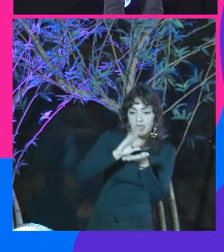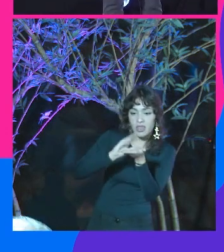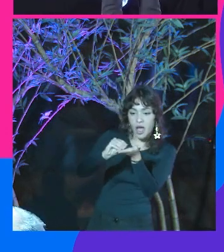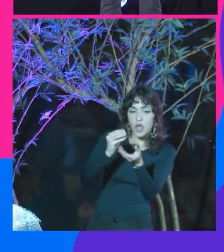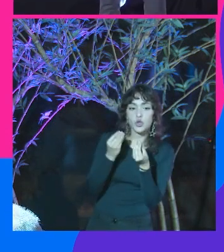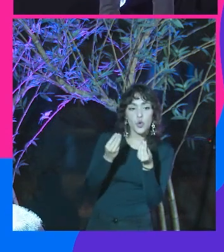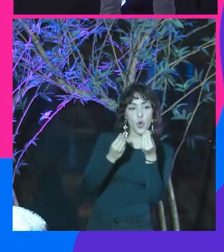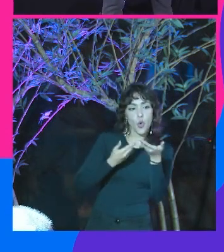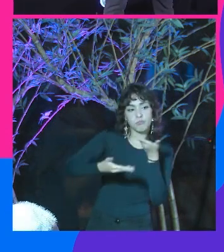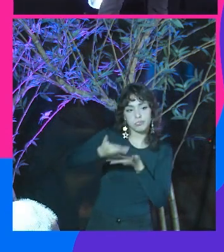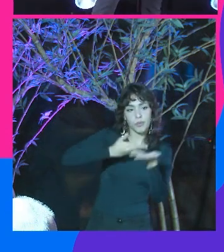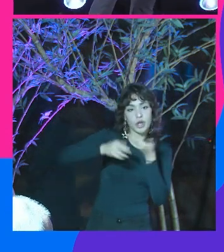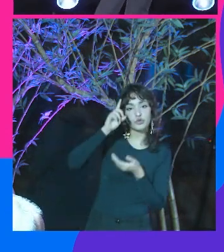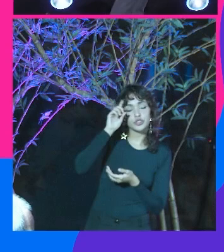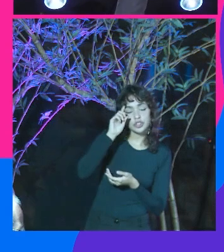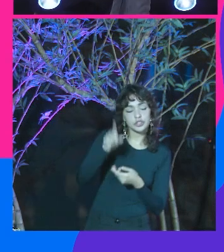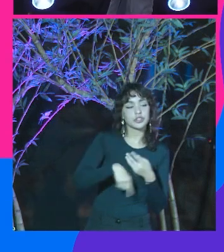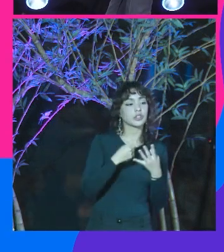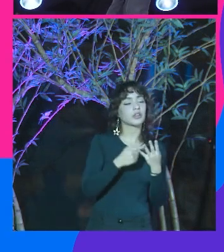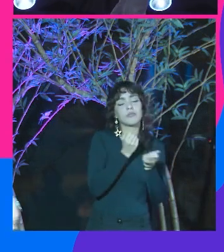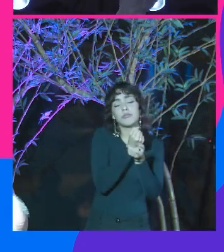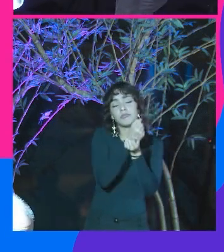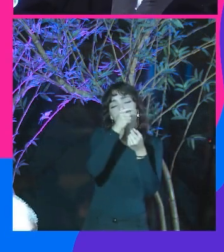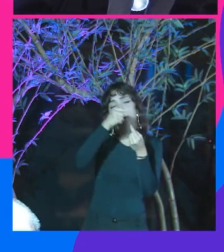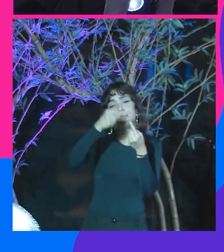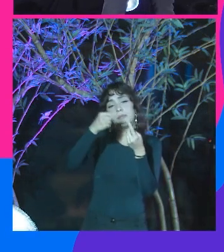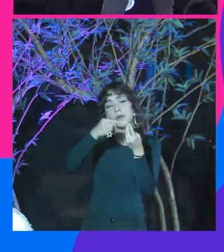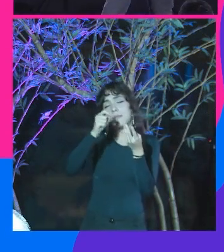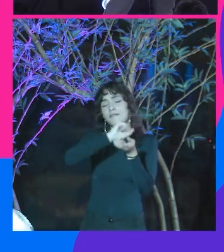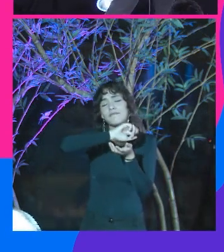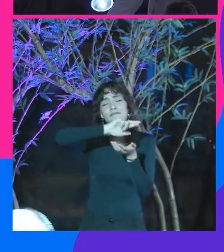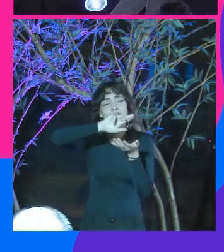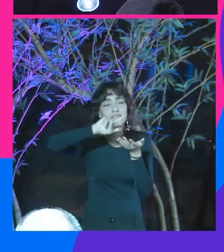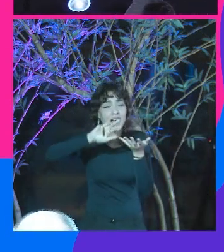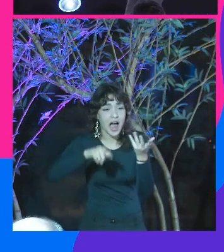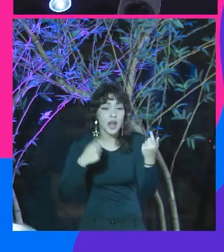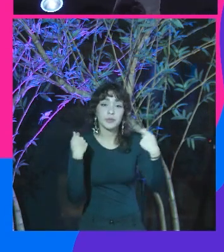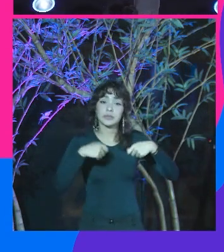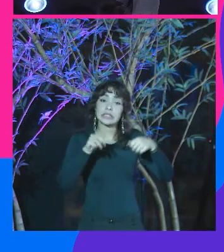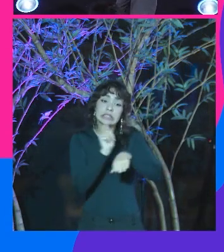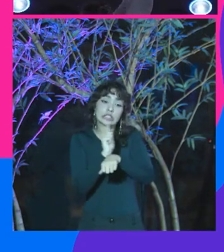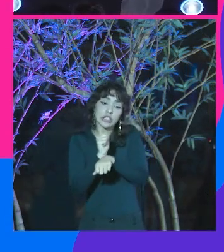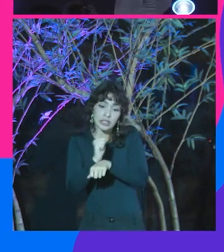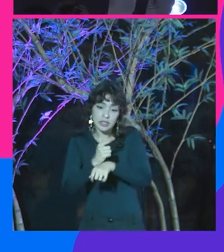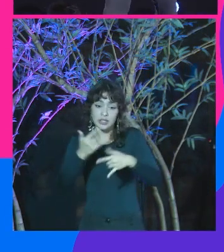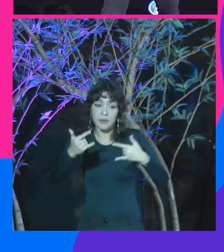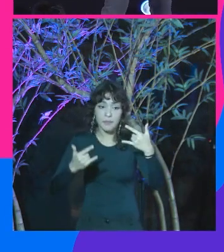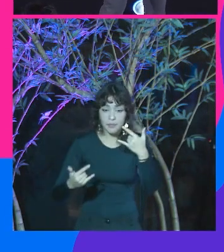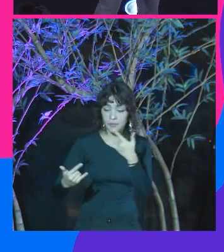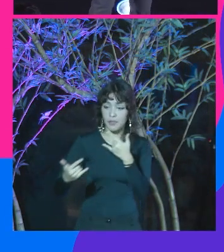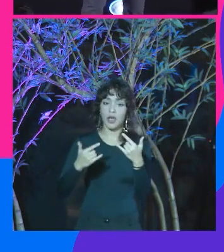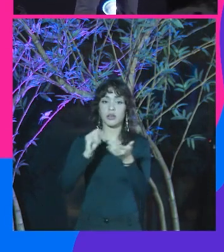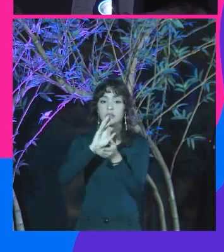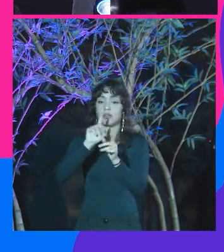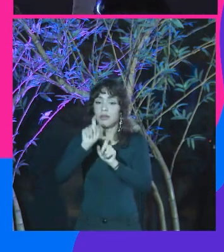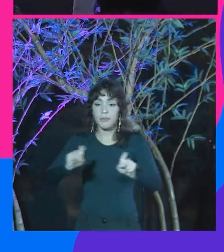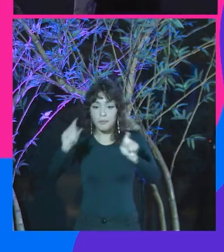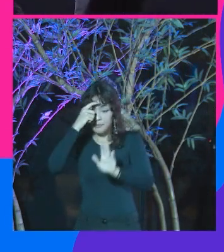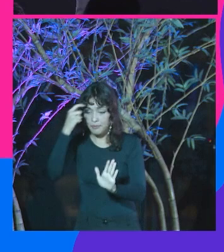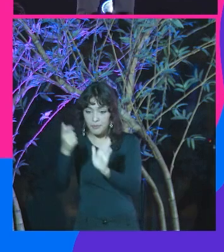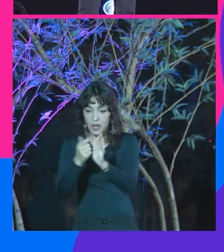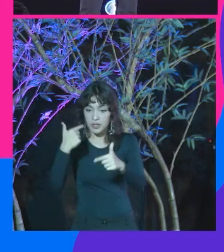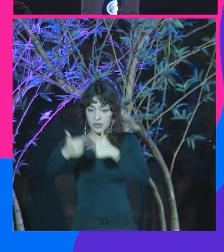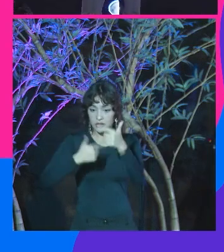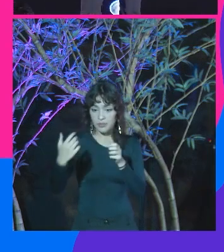tudo isso. Tá? E assim por diante, tá? A gente vai ter que gerenciar essas máquinas que trabalham conosco, entre